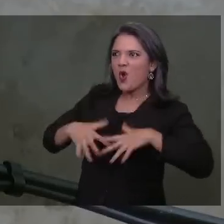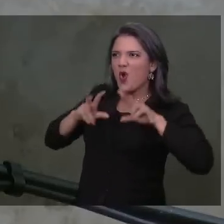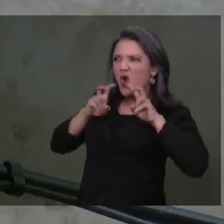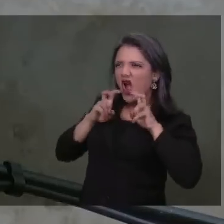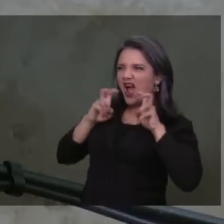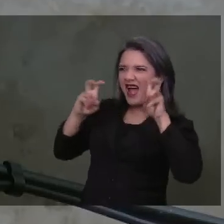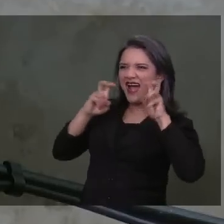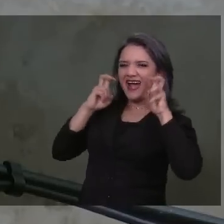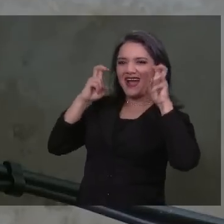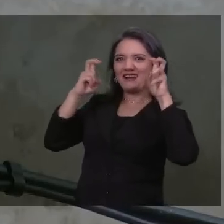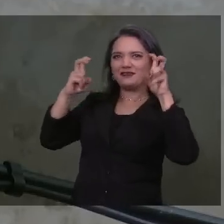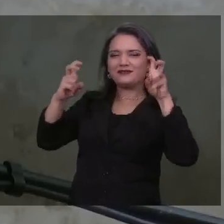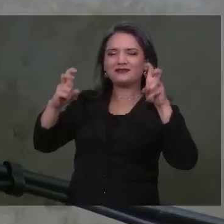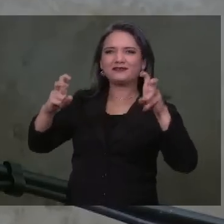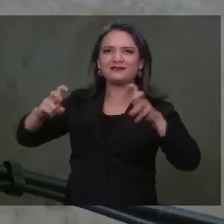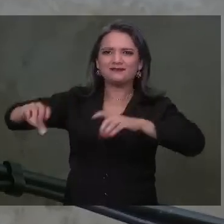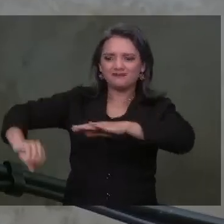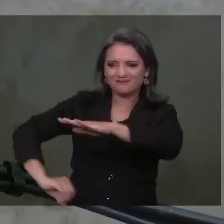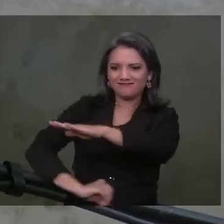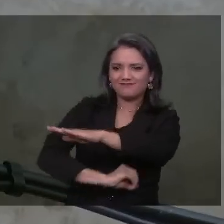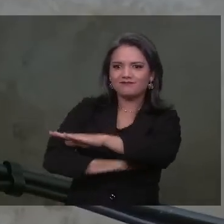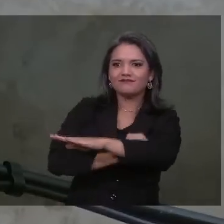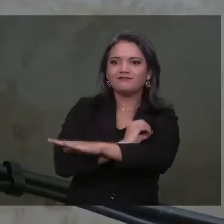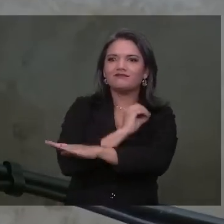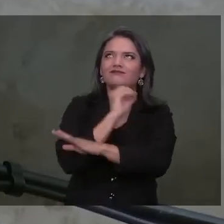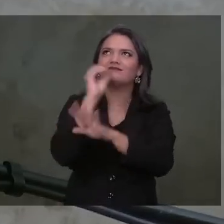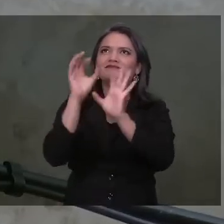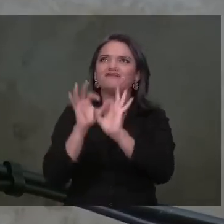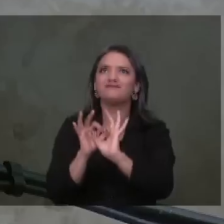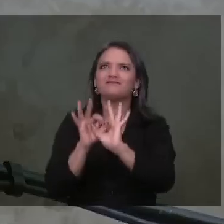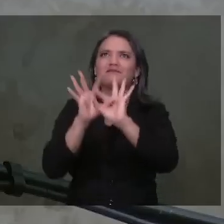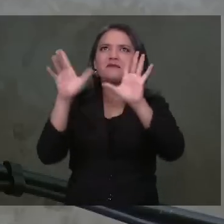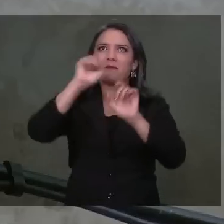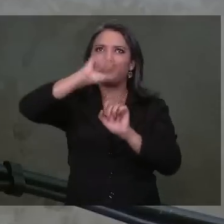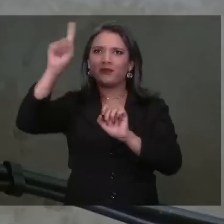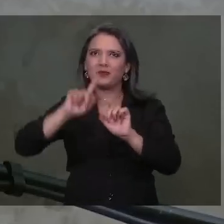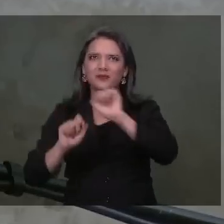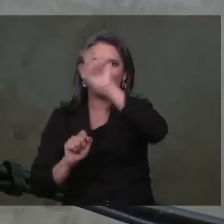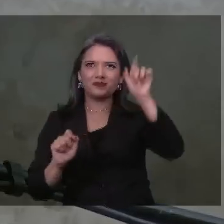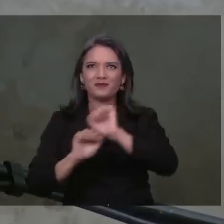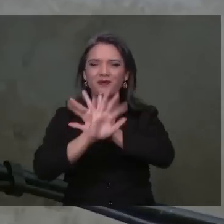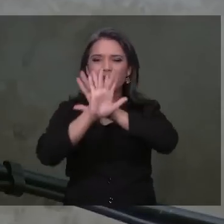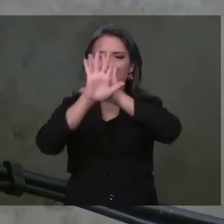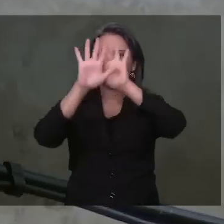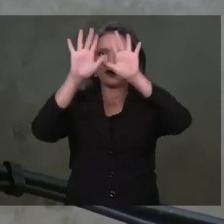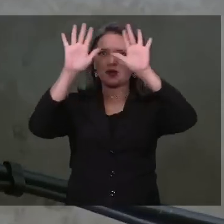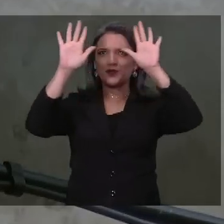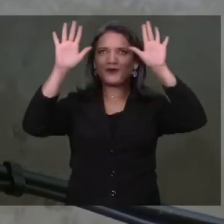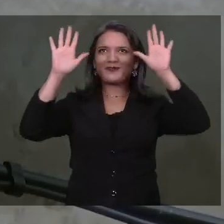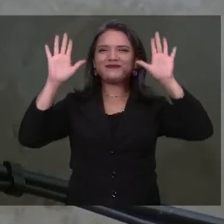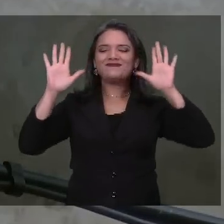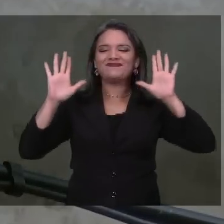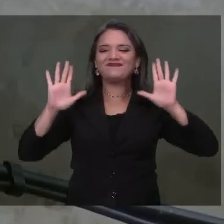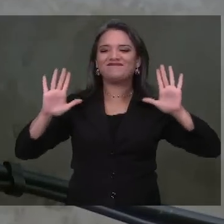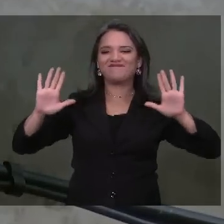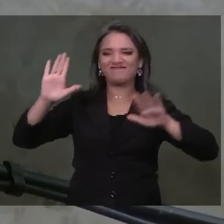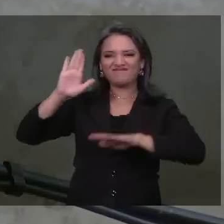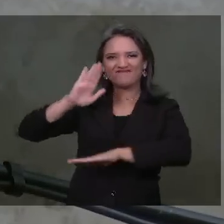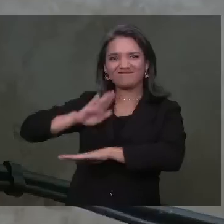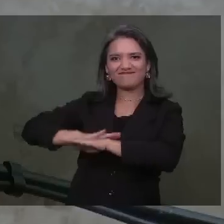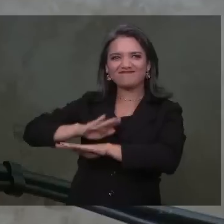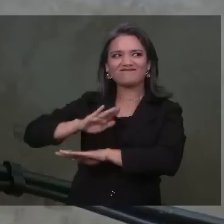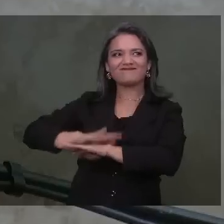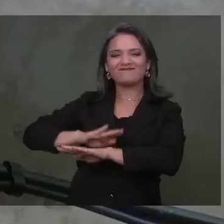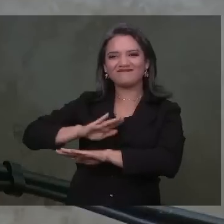retumbante, e o sol da liberdade em raios fulgidos brilhou no céu da